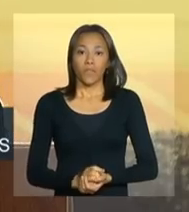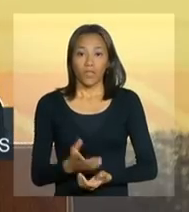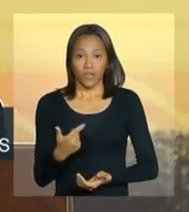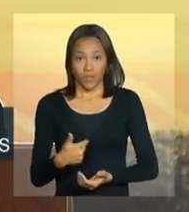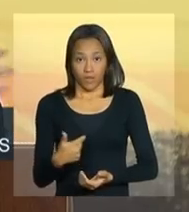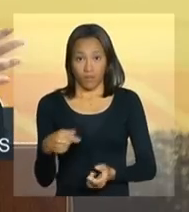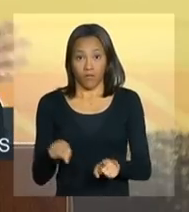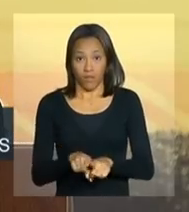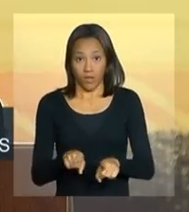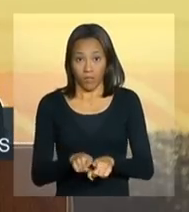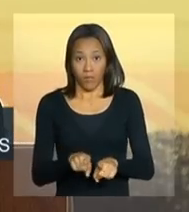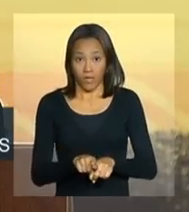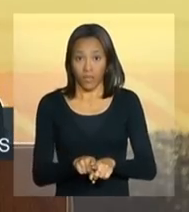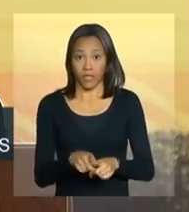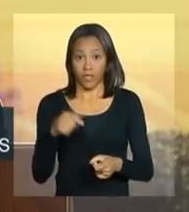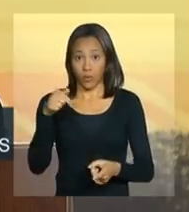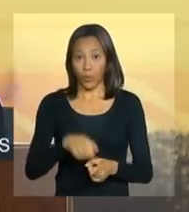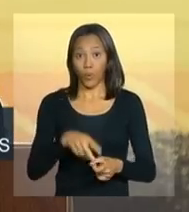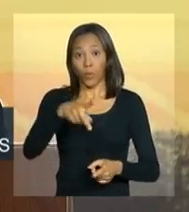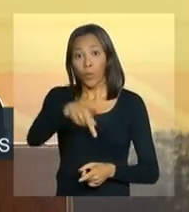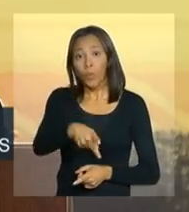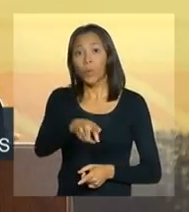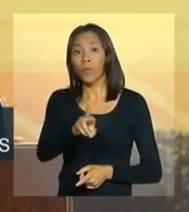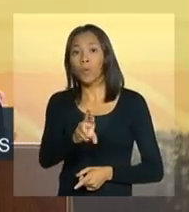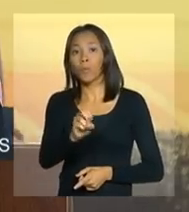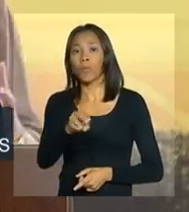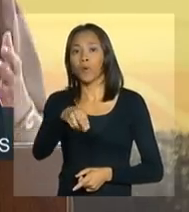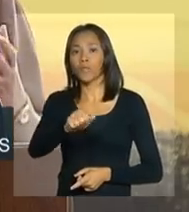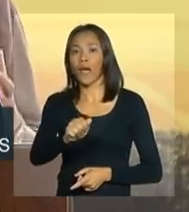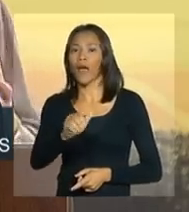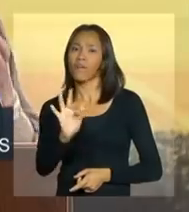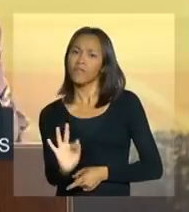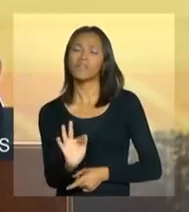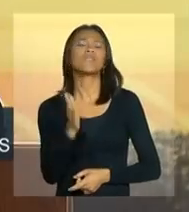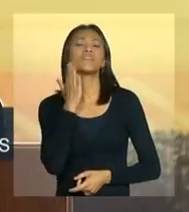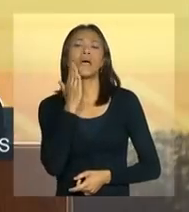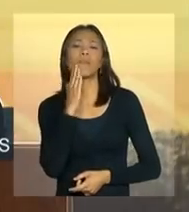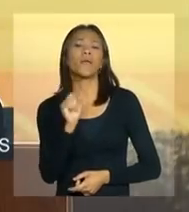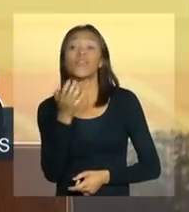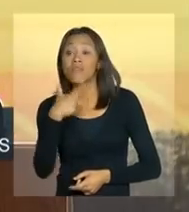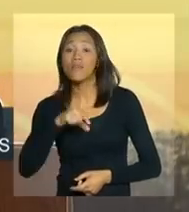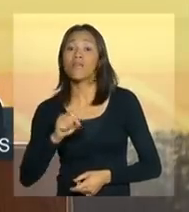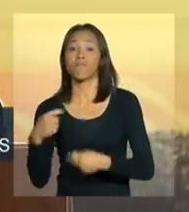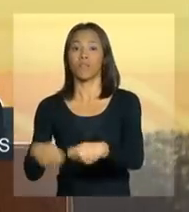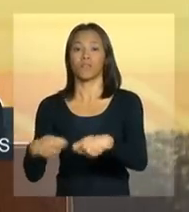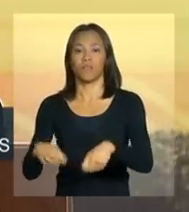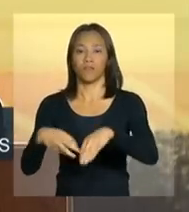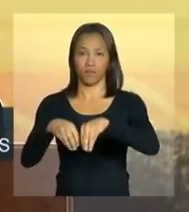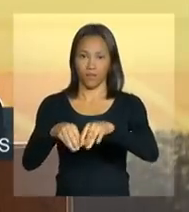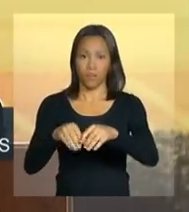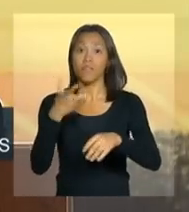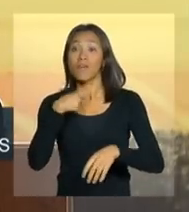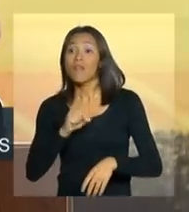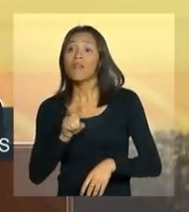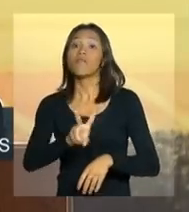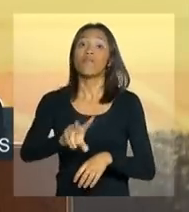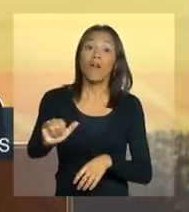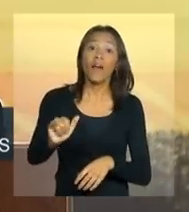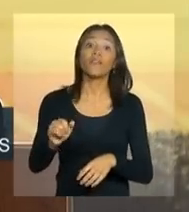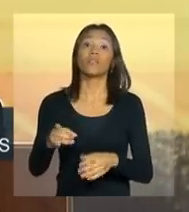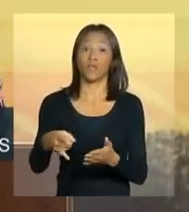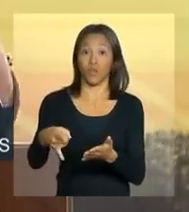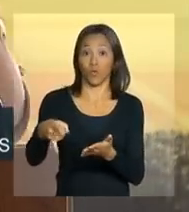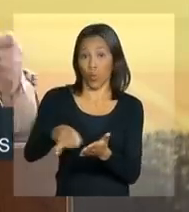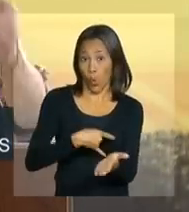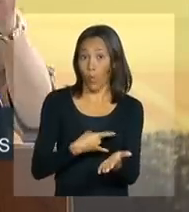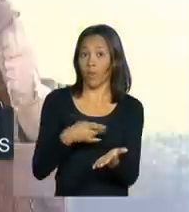declaração de aptidão do PRONAF o que que é isso saber quem precisa é saber quem é que vai ter o papel